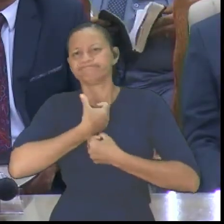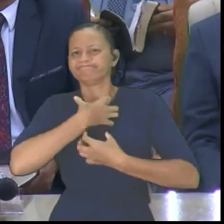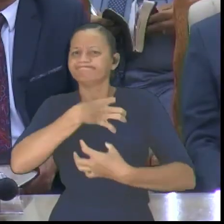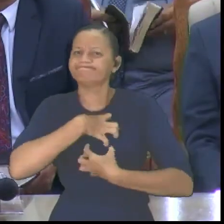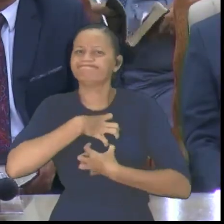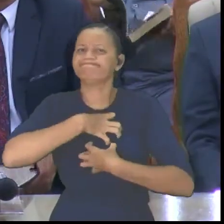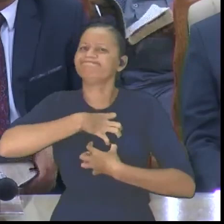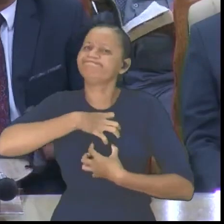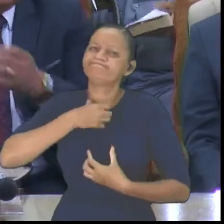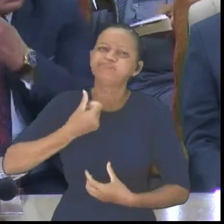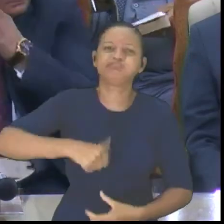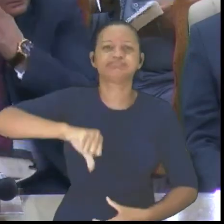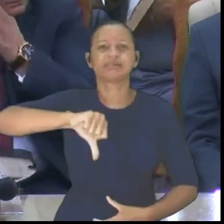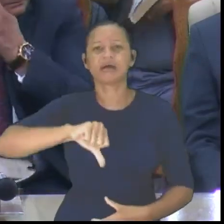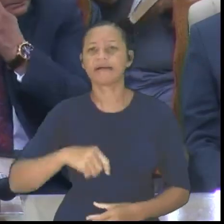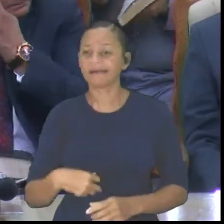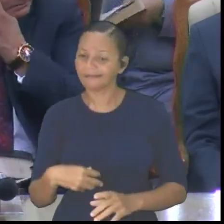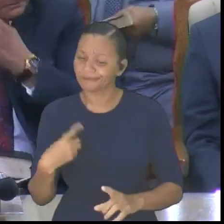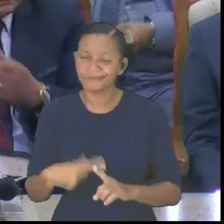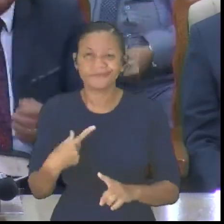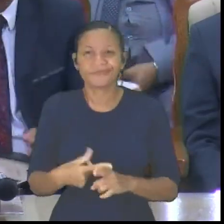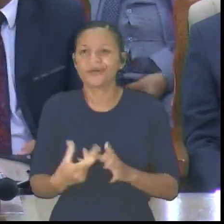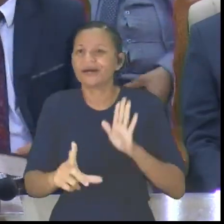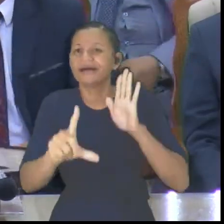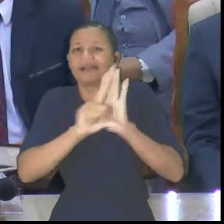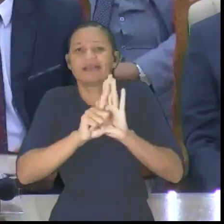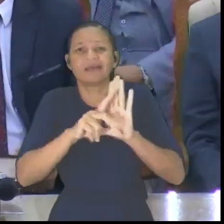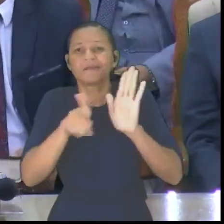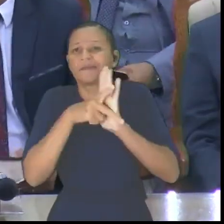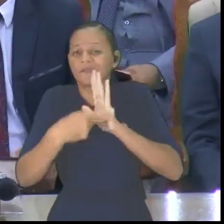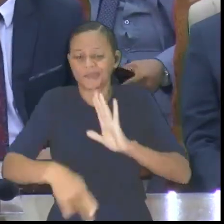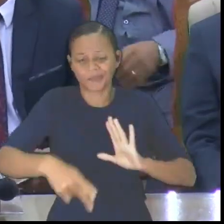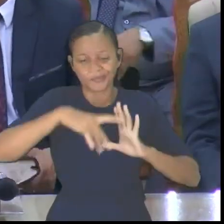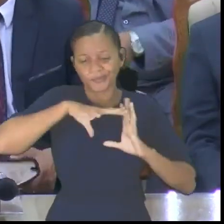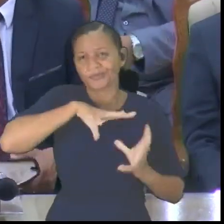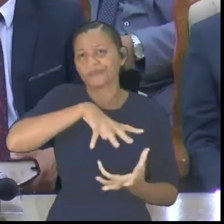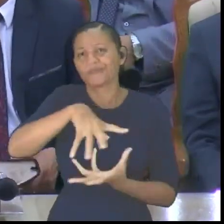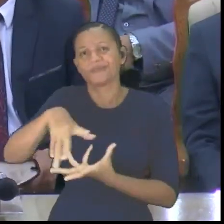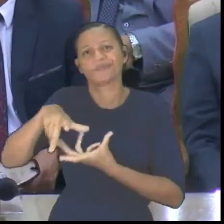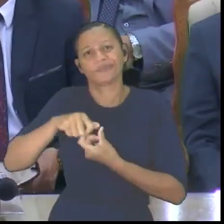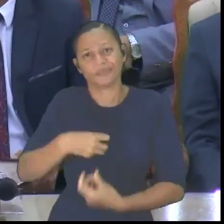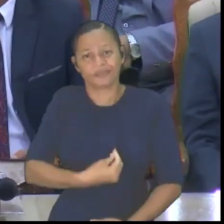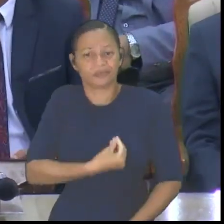Porque, infelizmente, essa é a lei da vida. Muitos pais